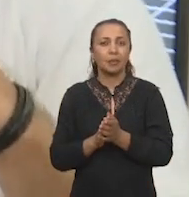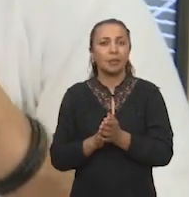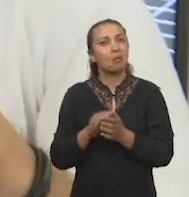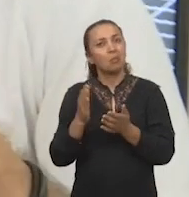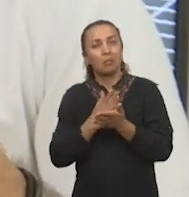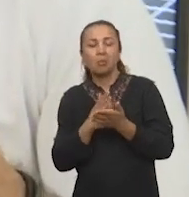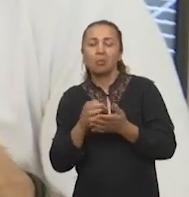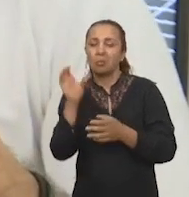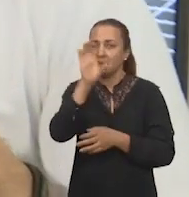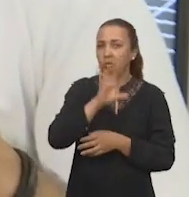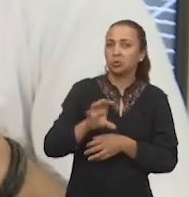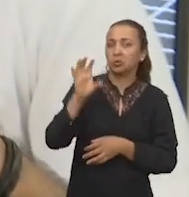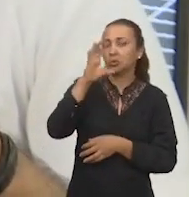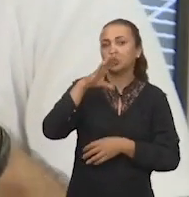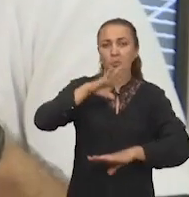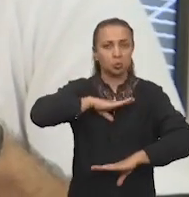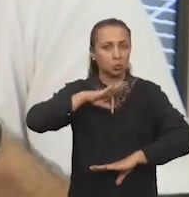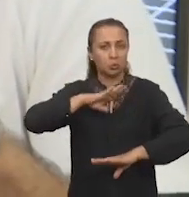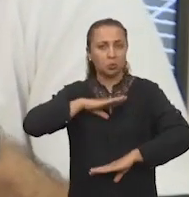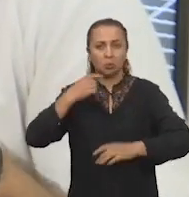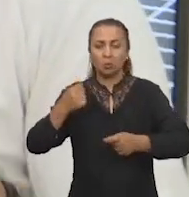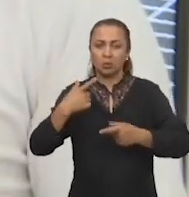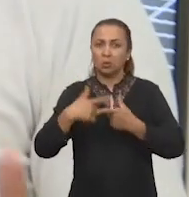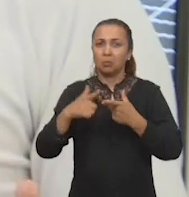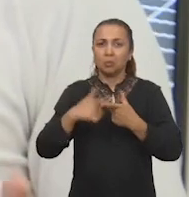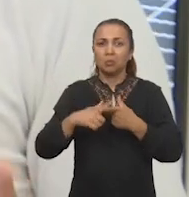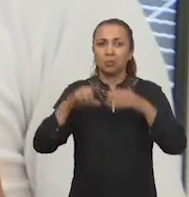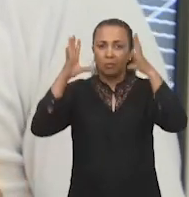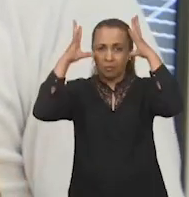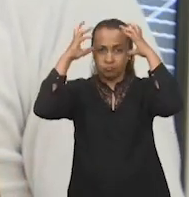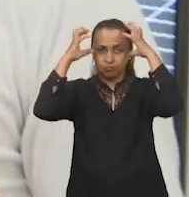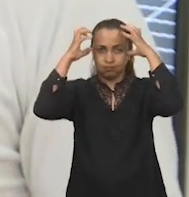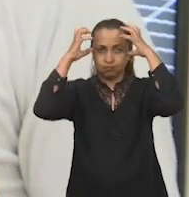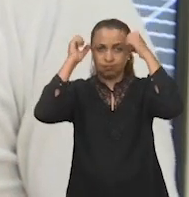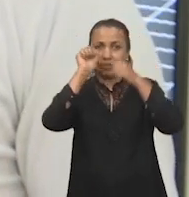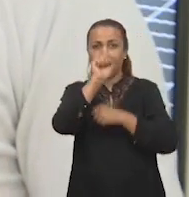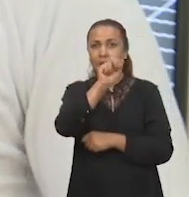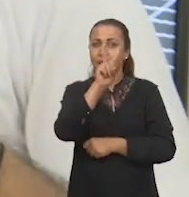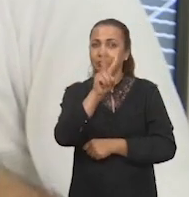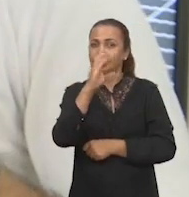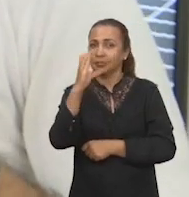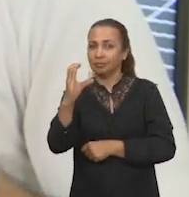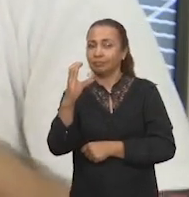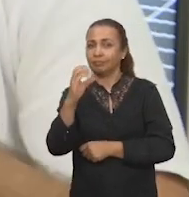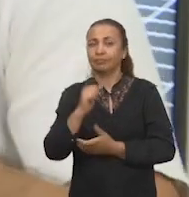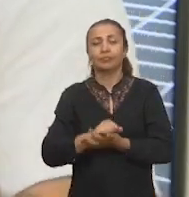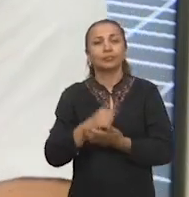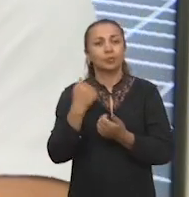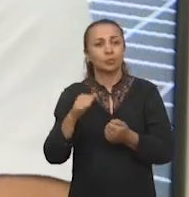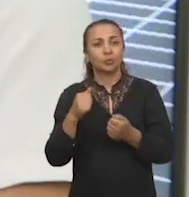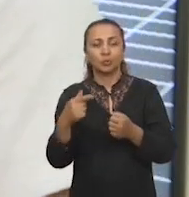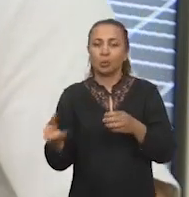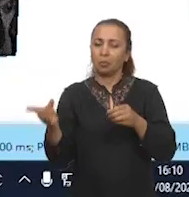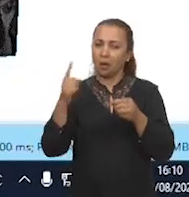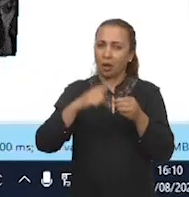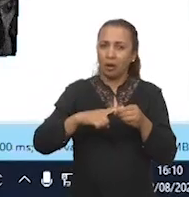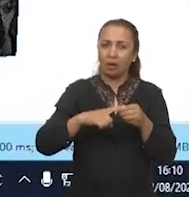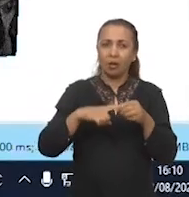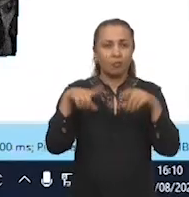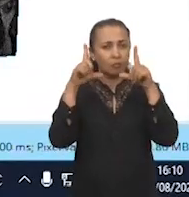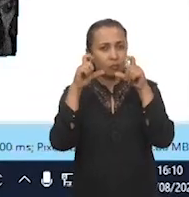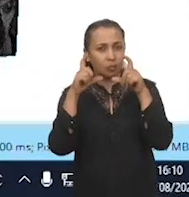em determinadas regiões, pode gerar problemas de acidente vascular cerebral. Né? Então, o que, é que pode ser feito? Recuperar essas imagens,